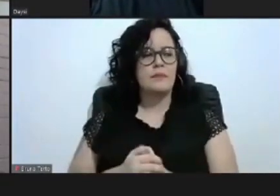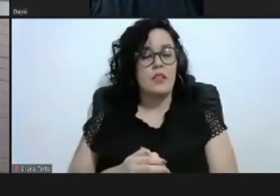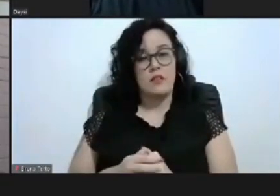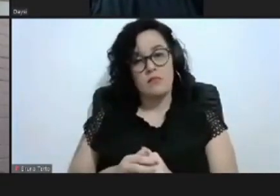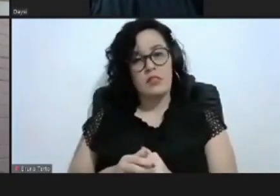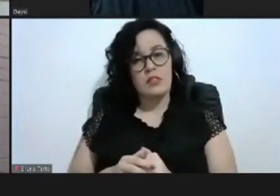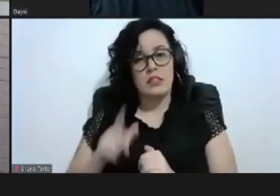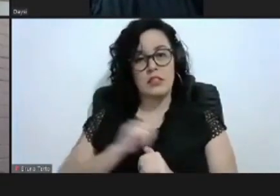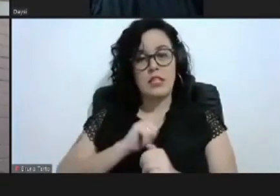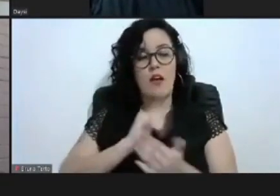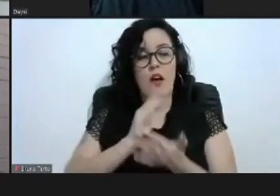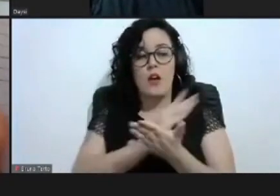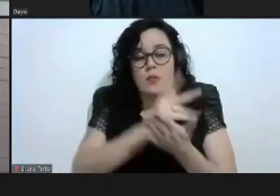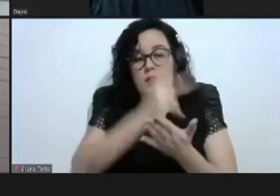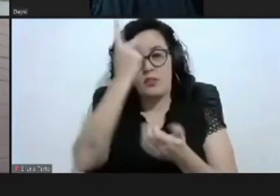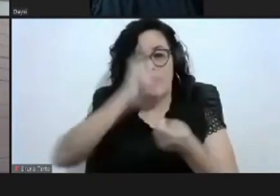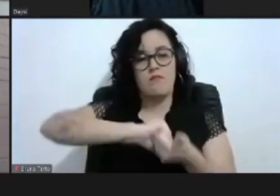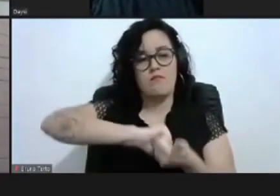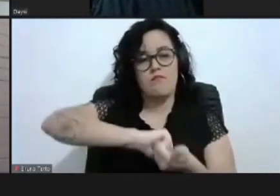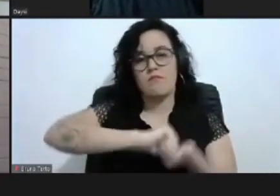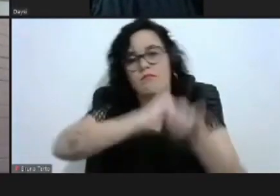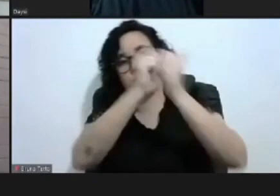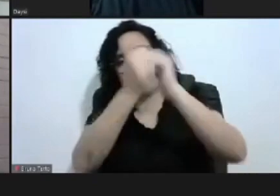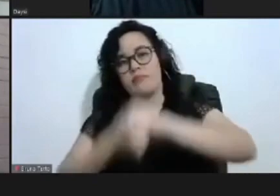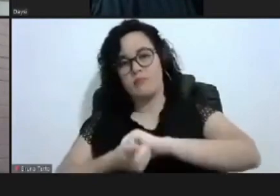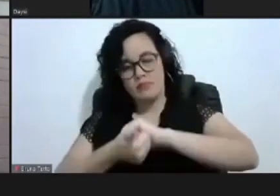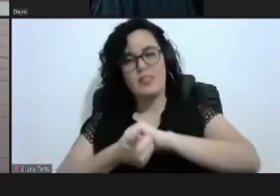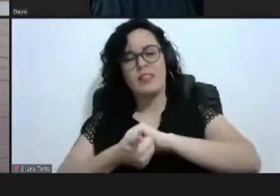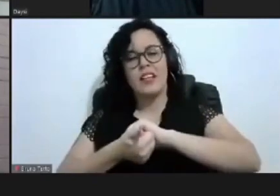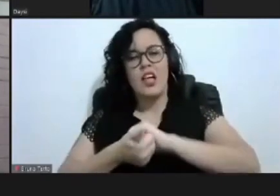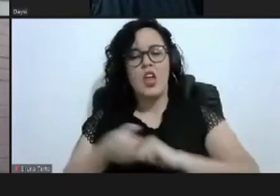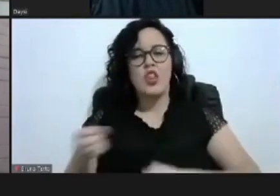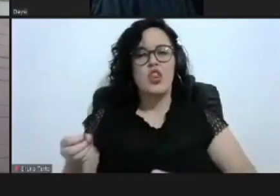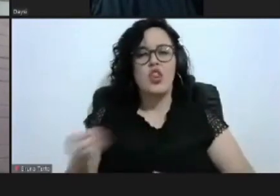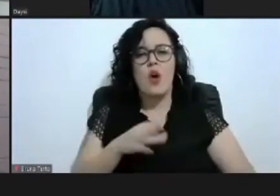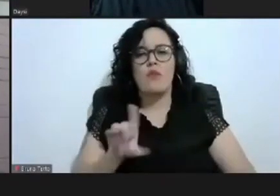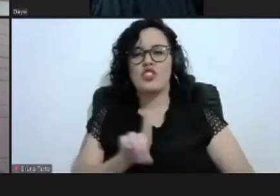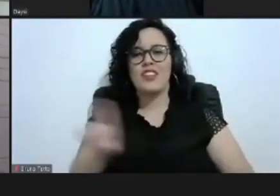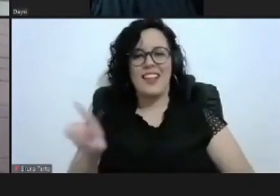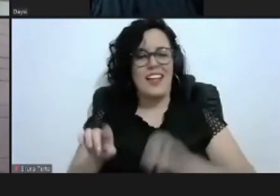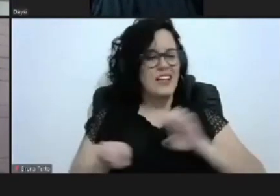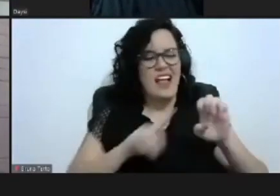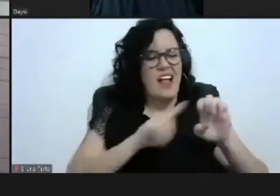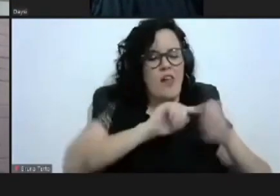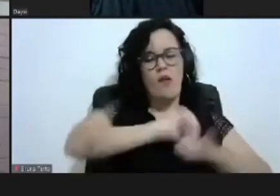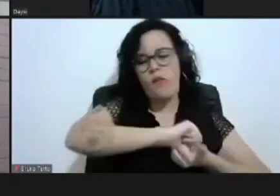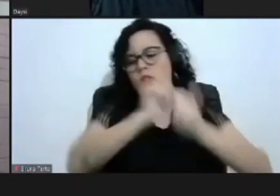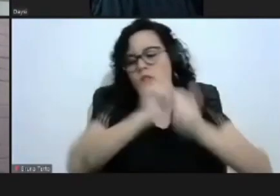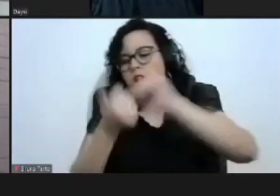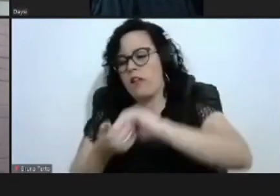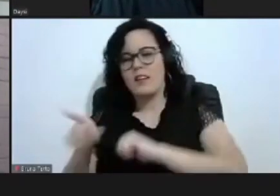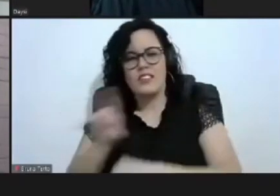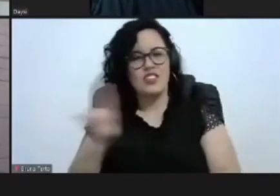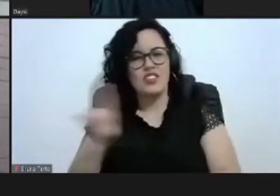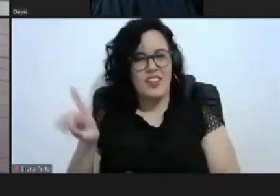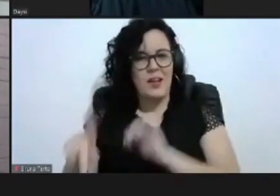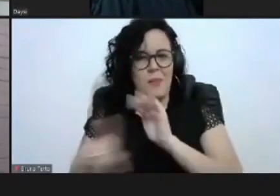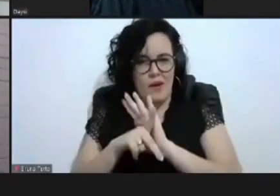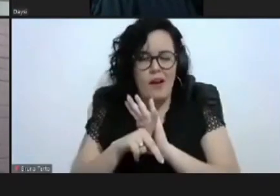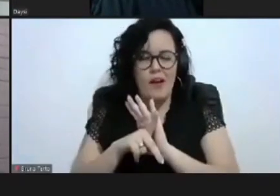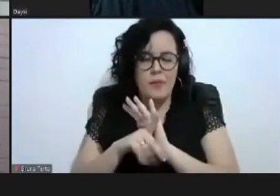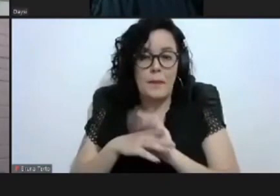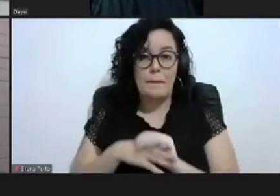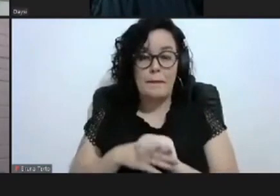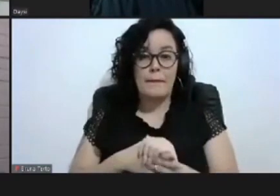também tiveram os neo-neo, né, direita, os convertidos a essa nova direita, que são bem